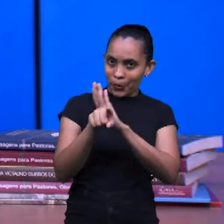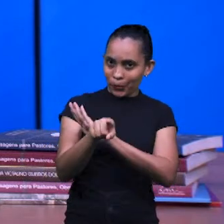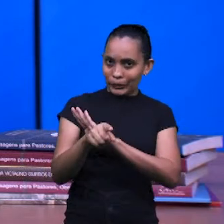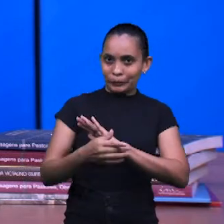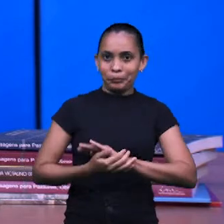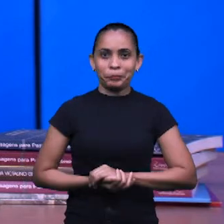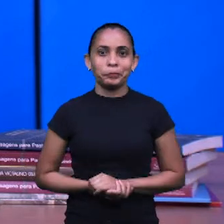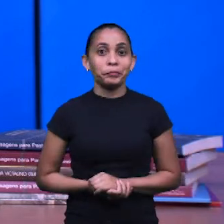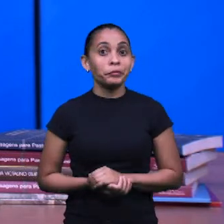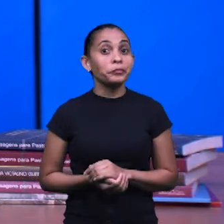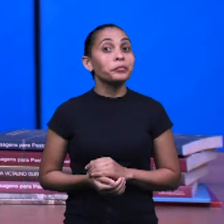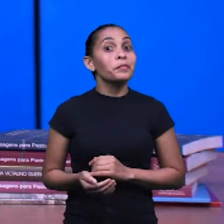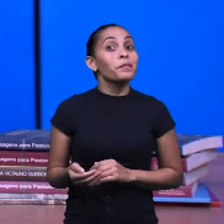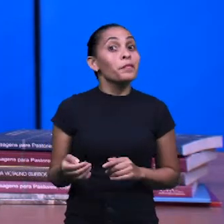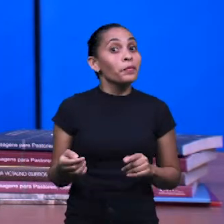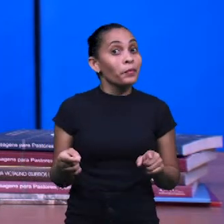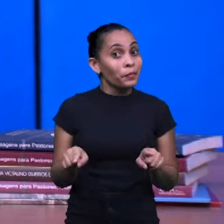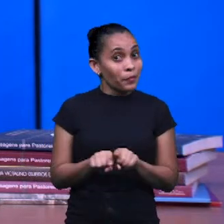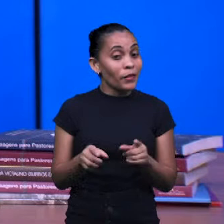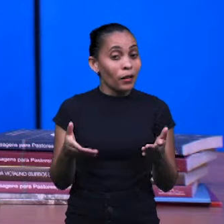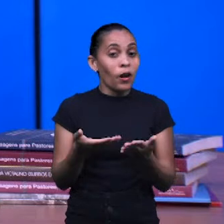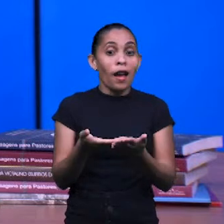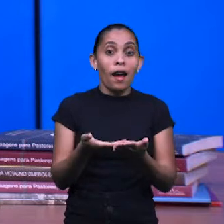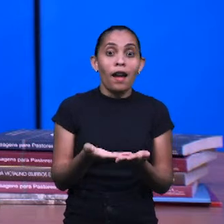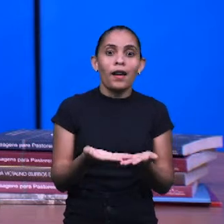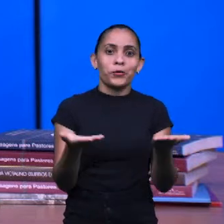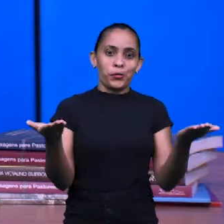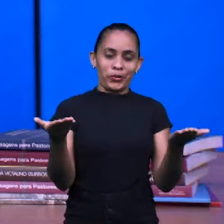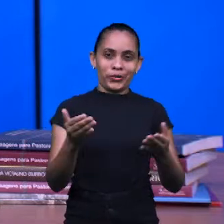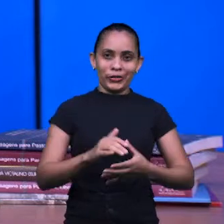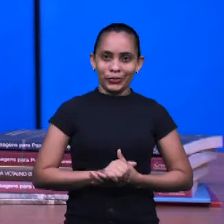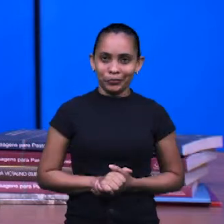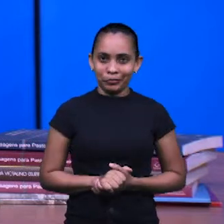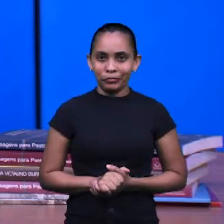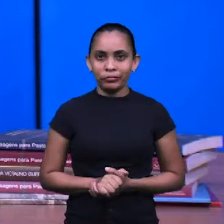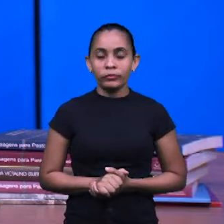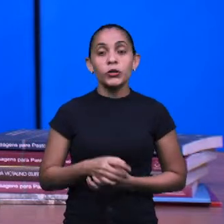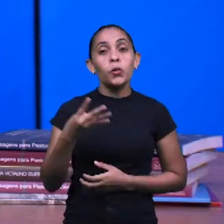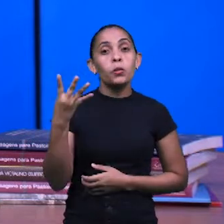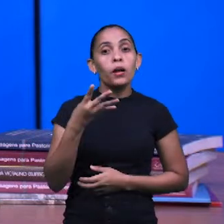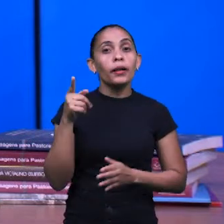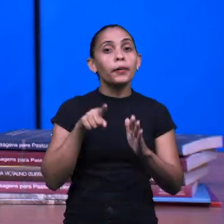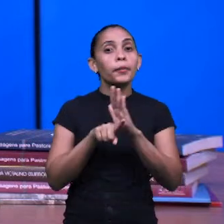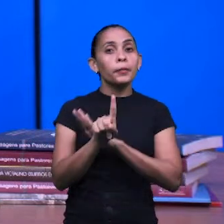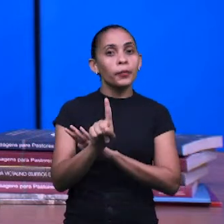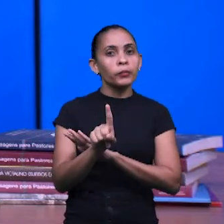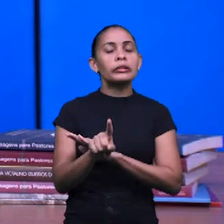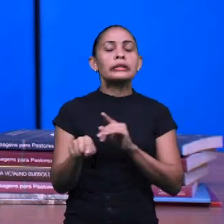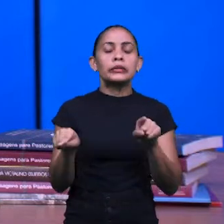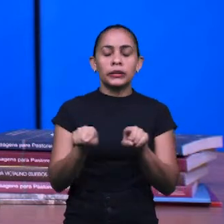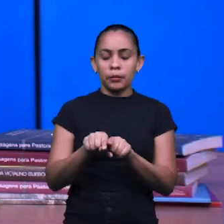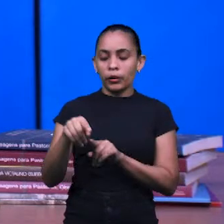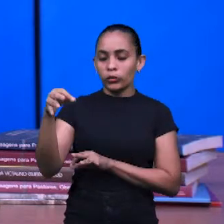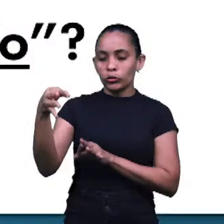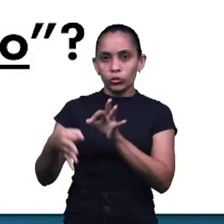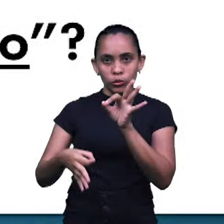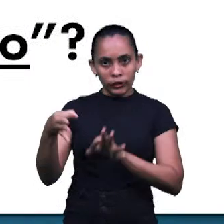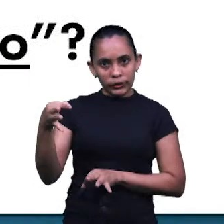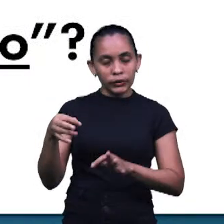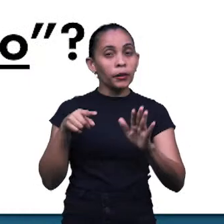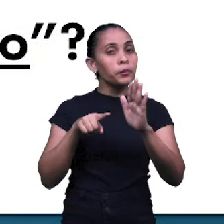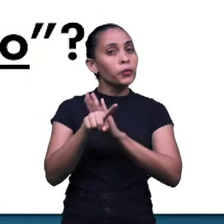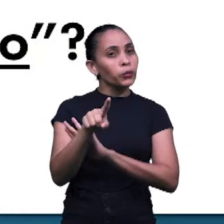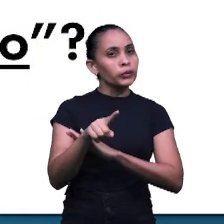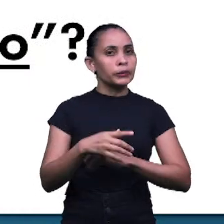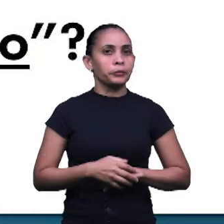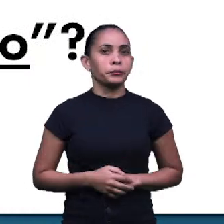pergunta, também dirigida a todos, né? E a nossa quarta pergunta está ainda no livro de Juízes. E a pergunta diz